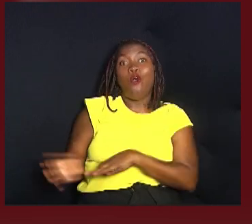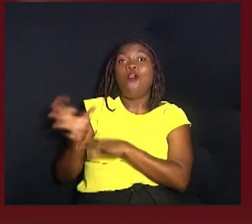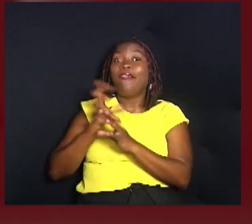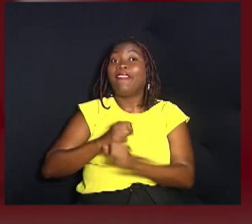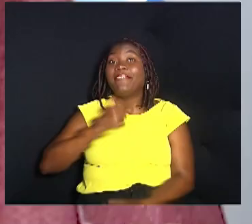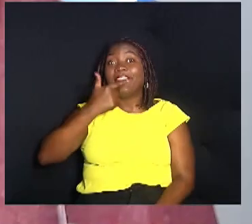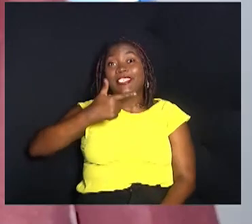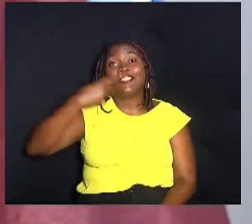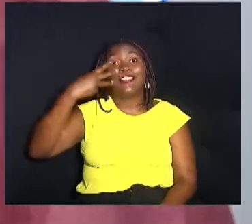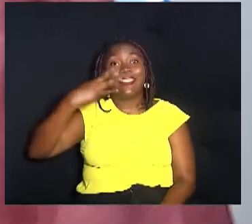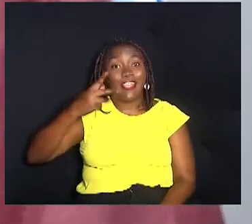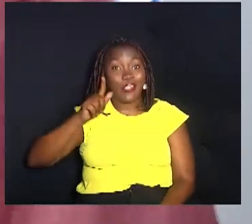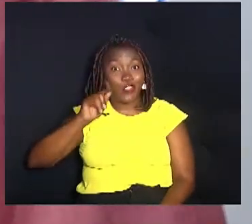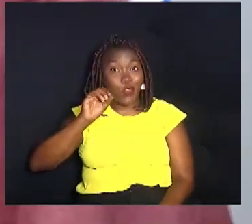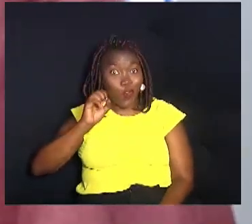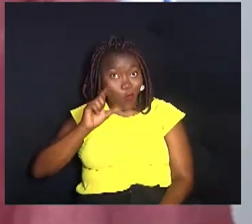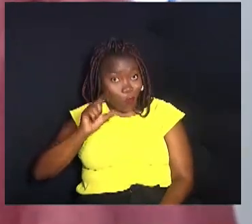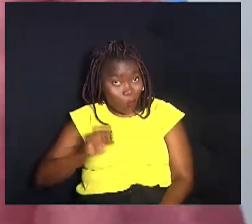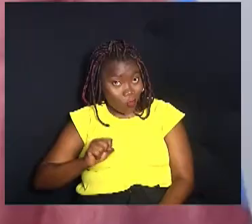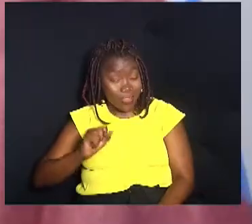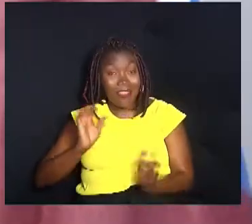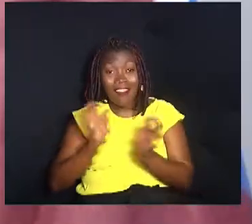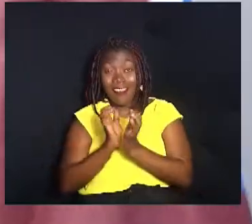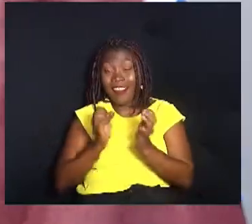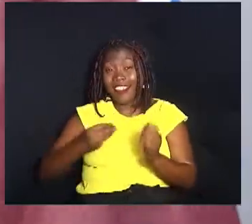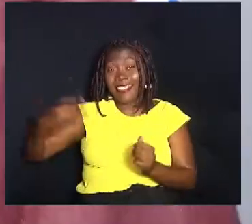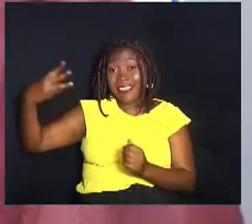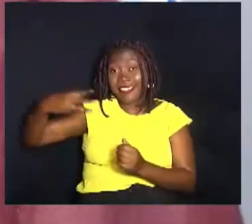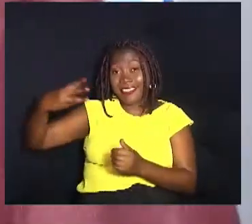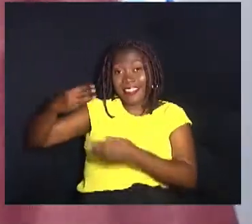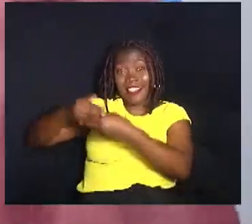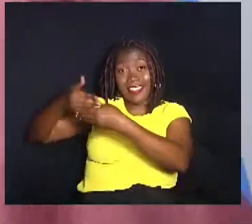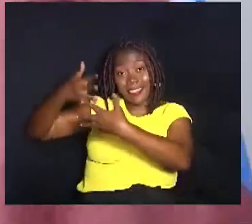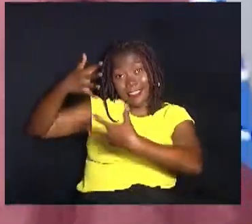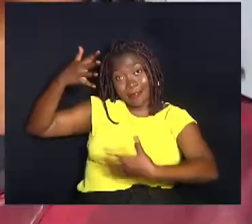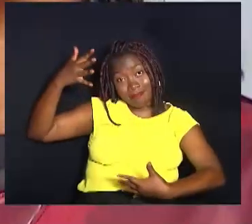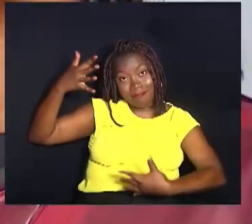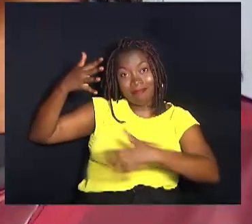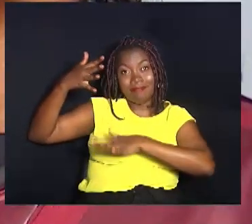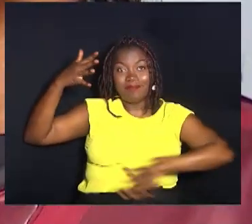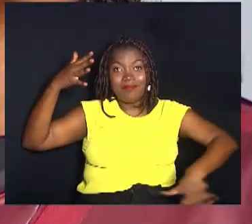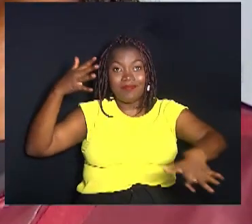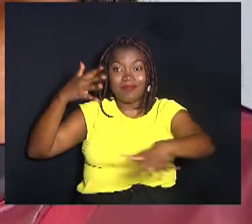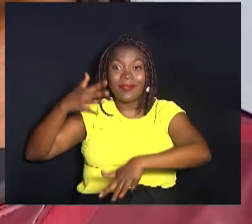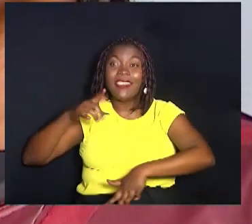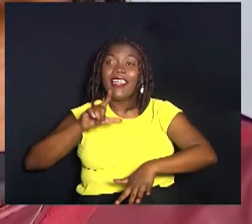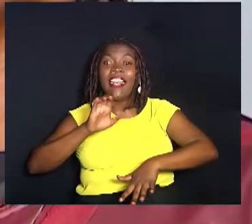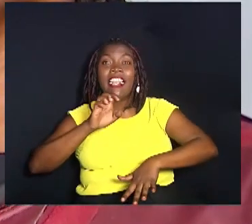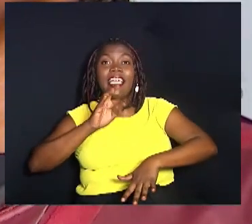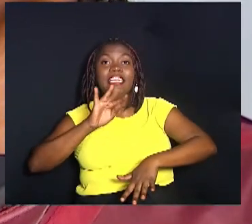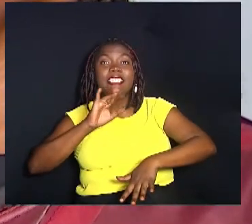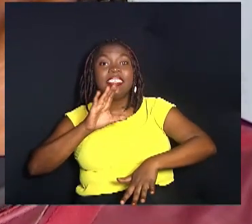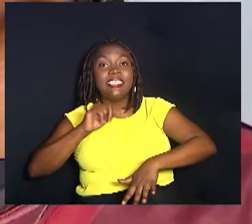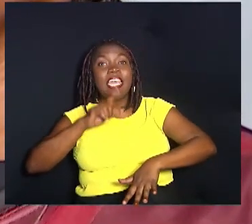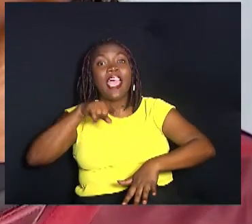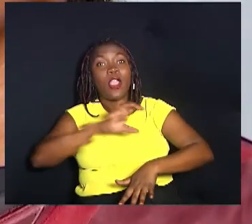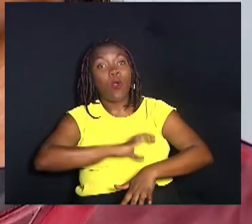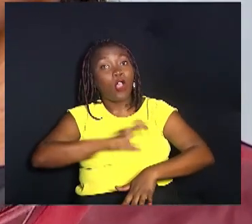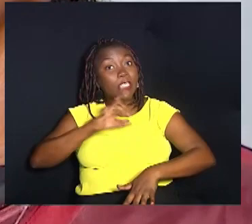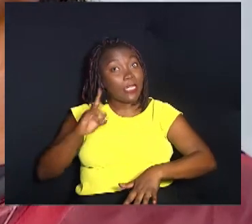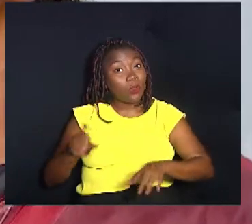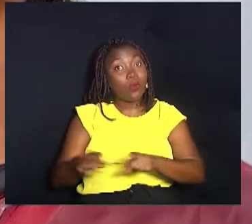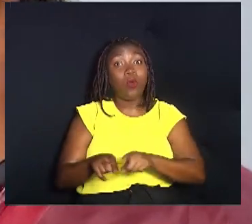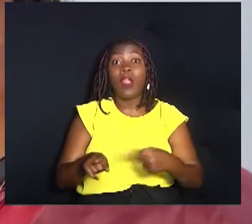23 gols. A equipe ficou em 3º lugar na classificação geral. Letícia, coordenadora e também uma